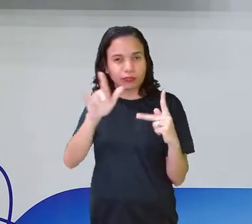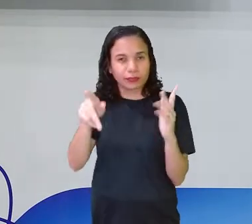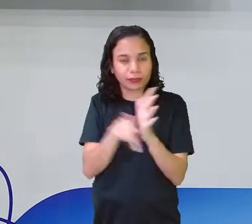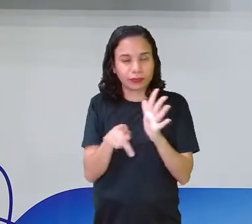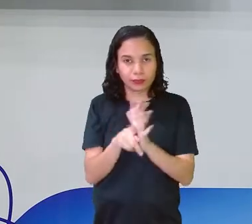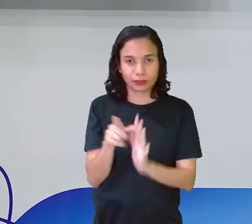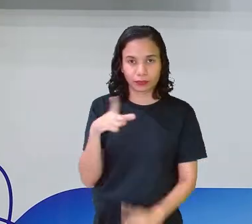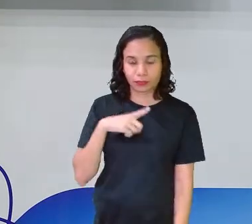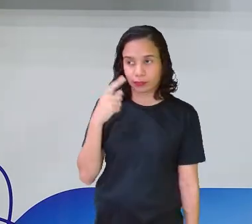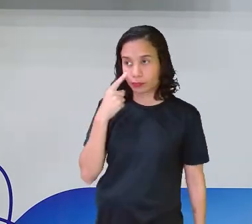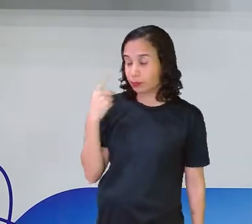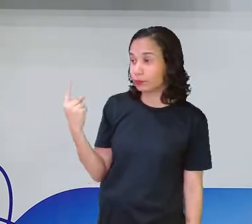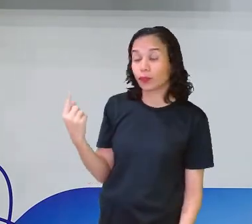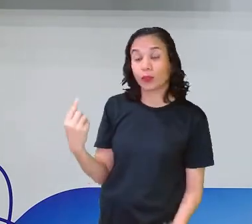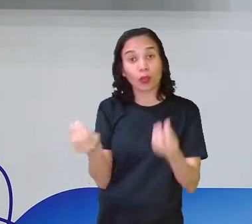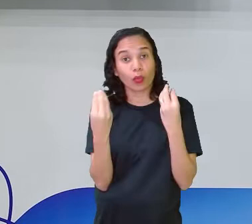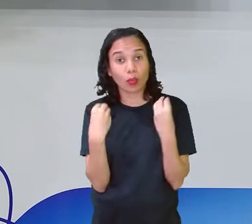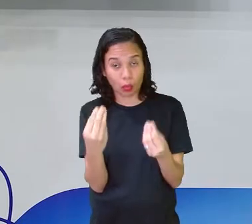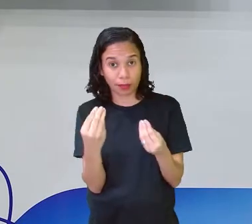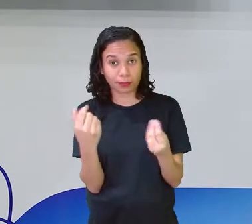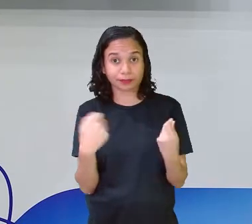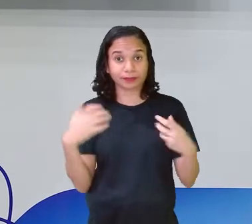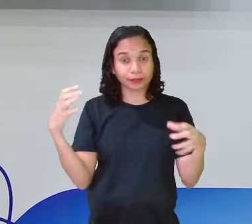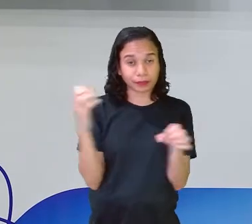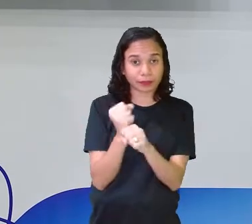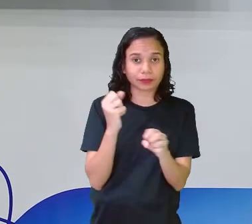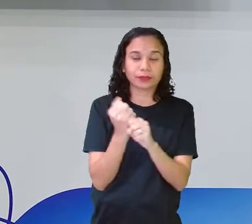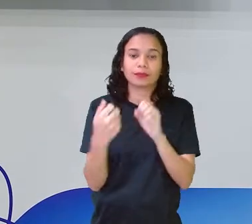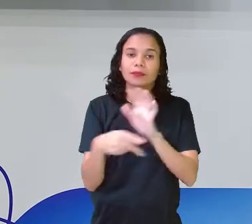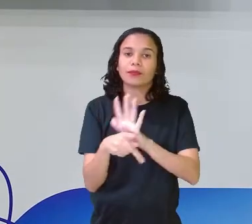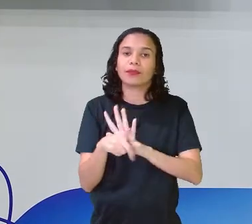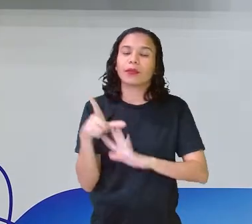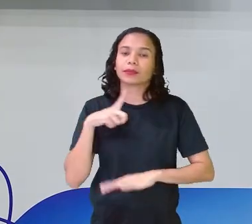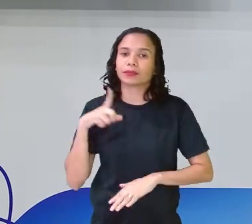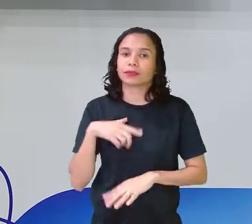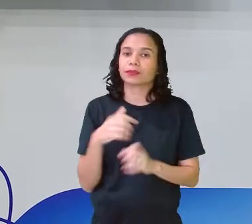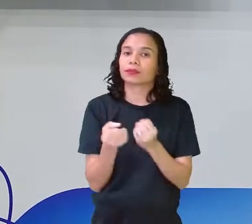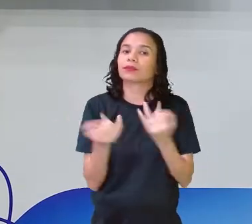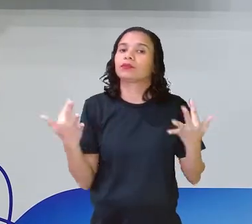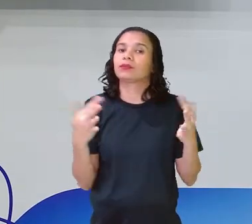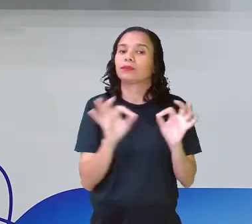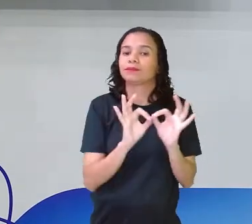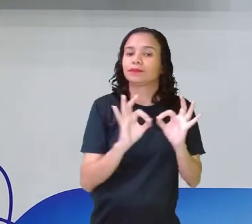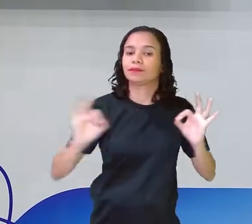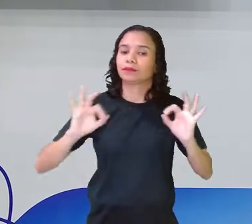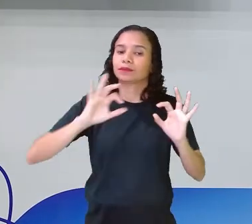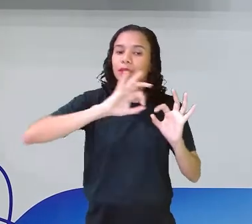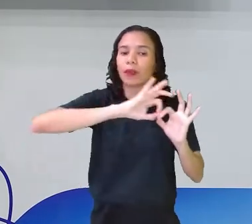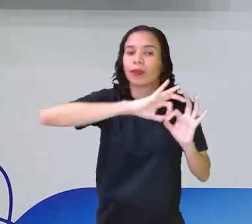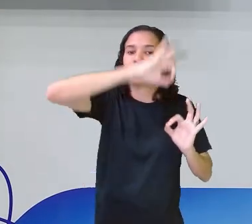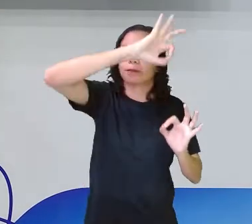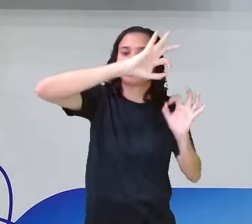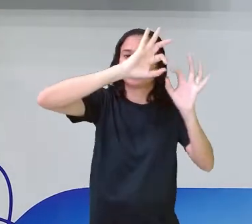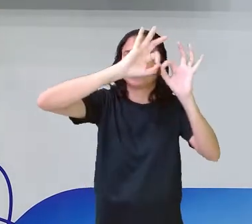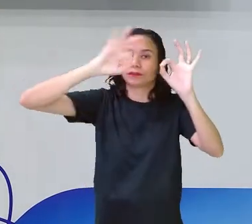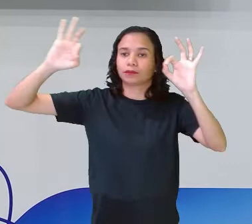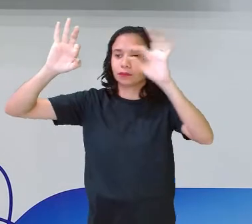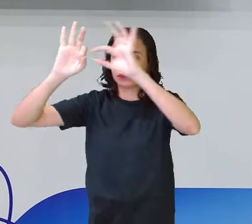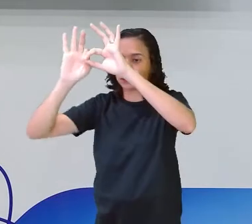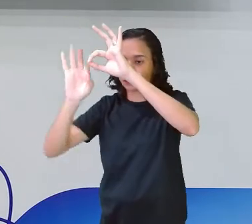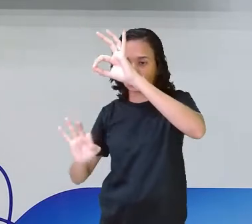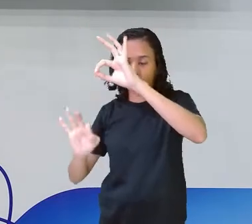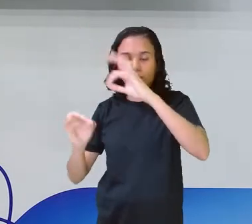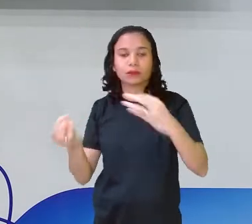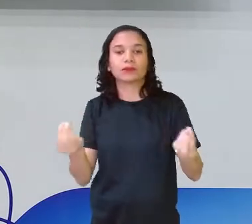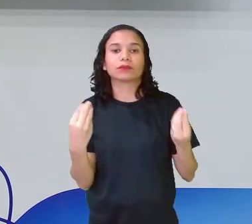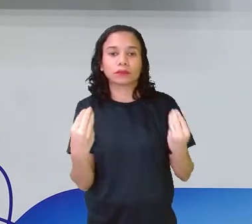nessa cerca aqui? Eu vou fazer a soma das medidas. Quanto mede esse lado, quanto mede esse e